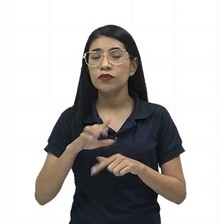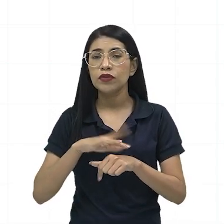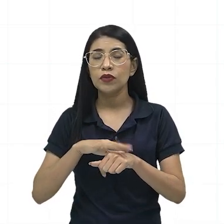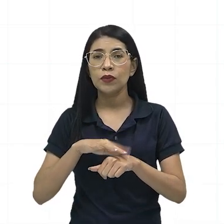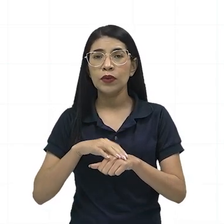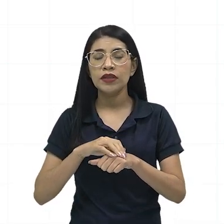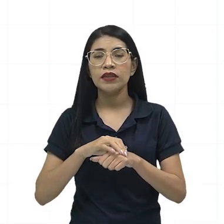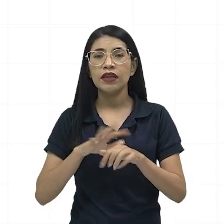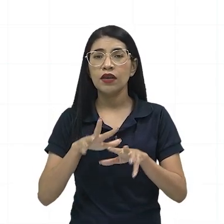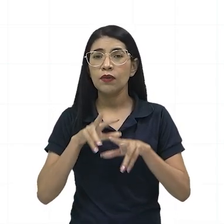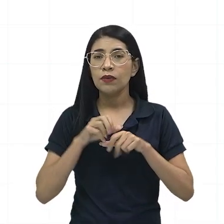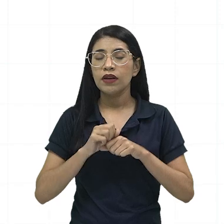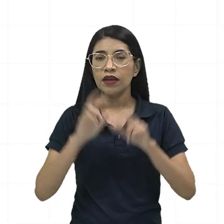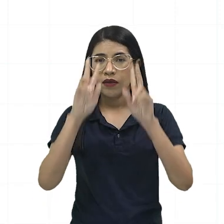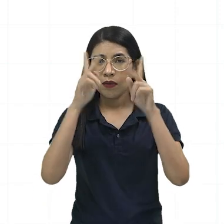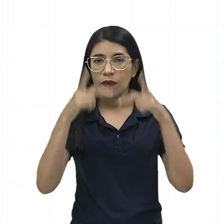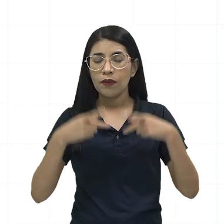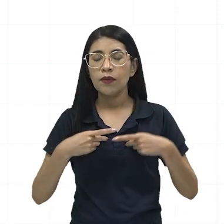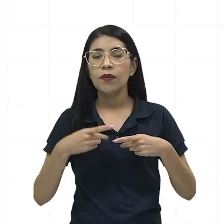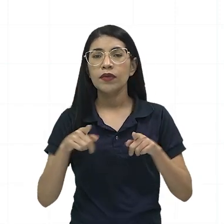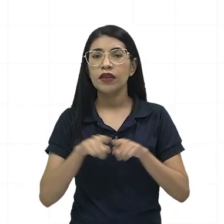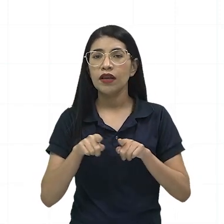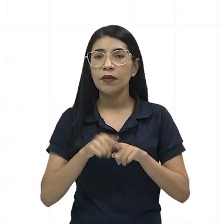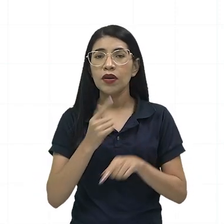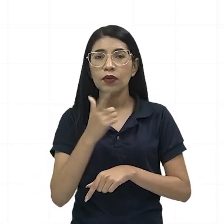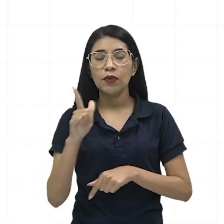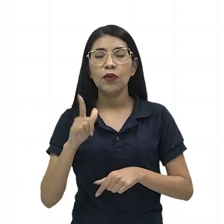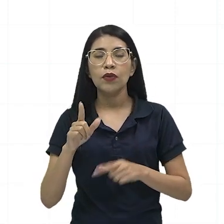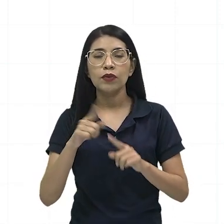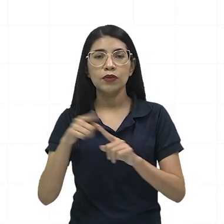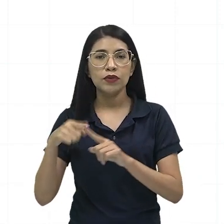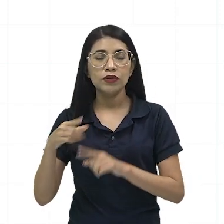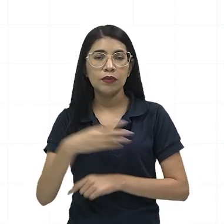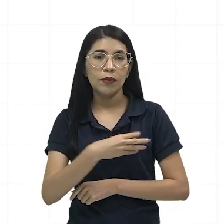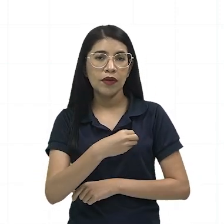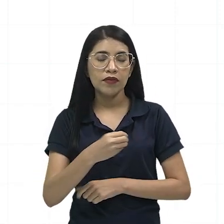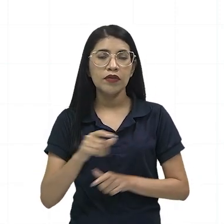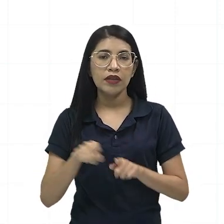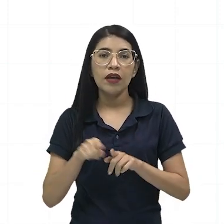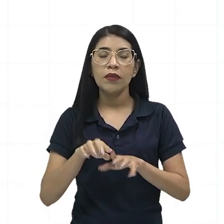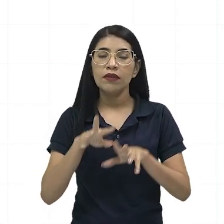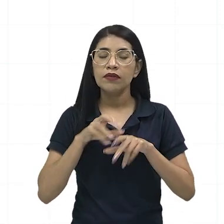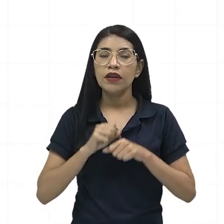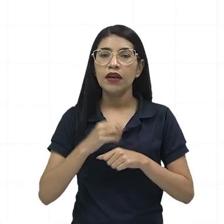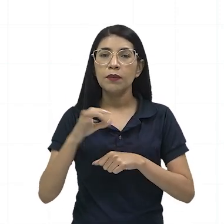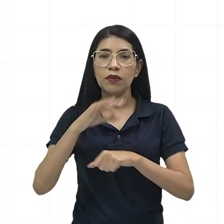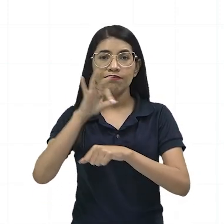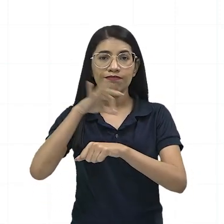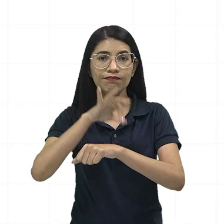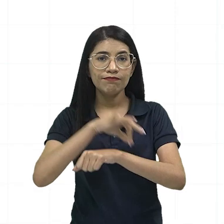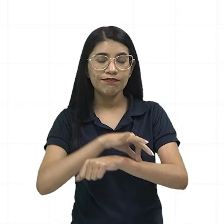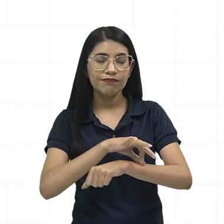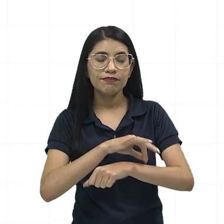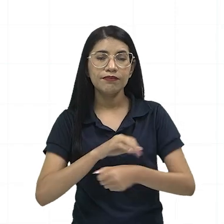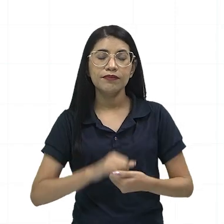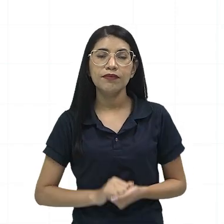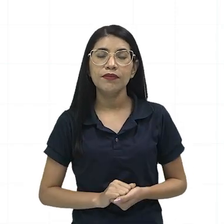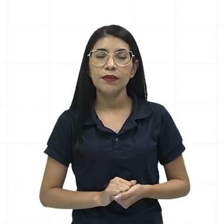ao homem e também a outras espécies de mamíferos por insetos vetores